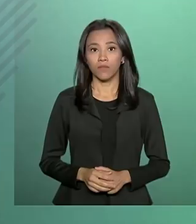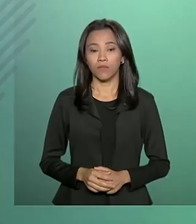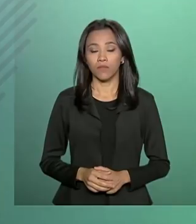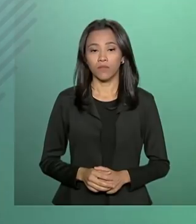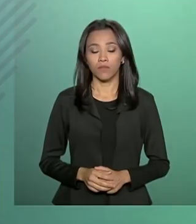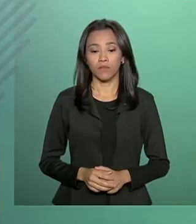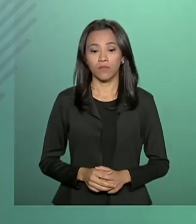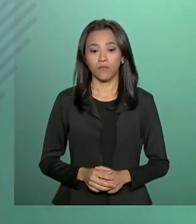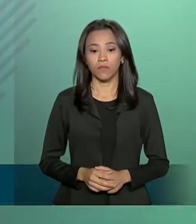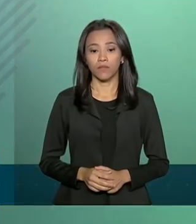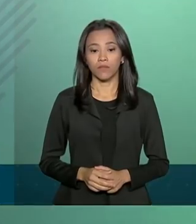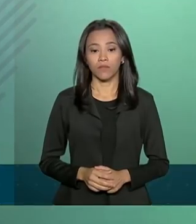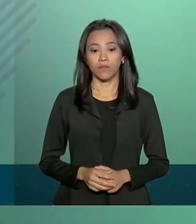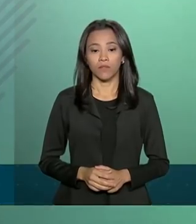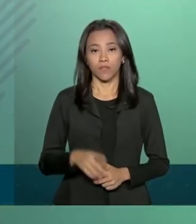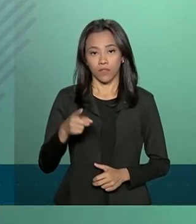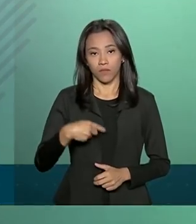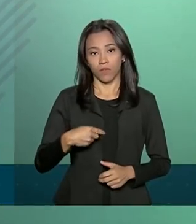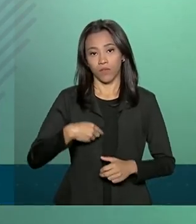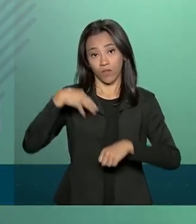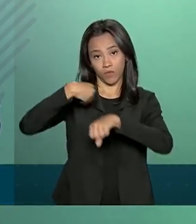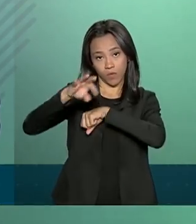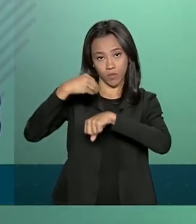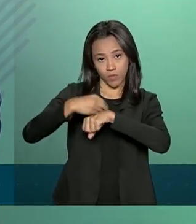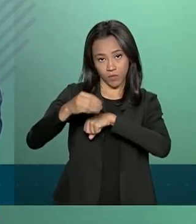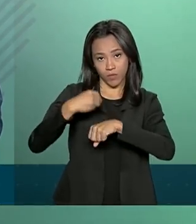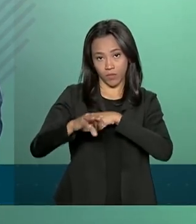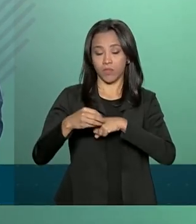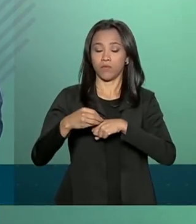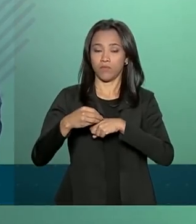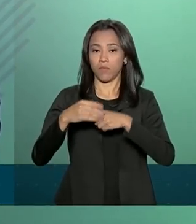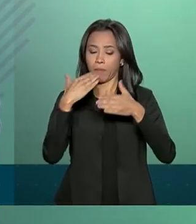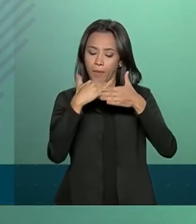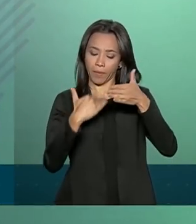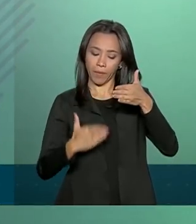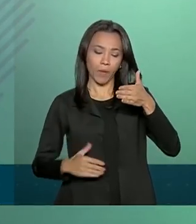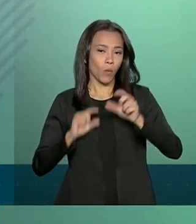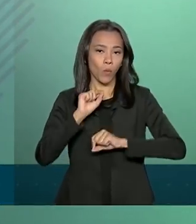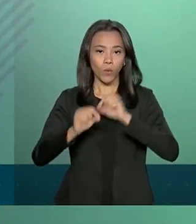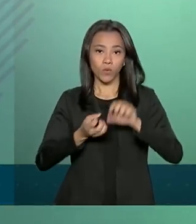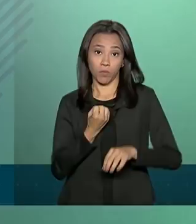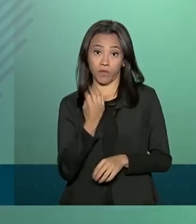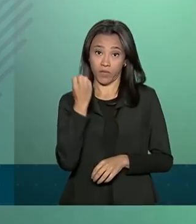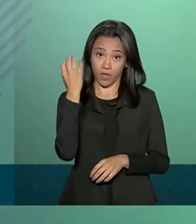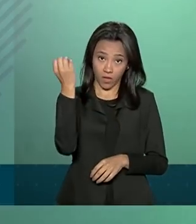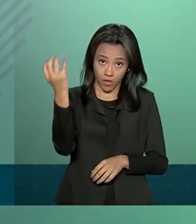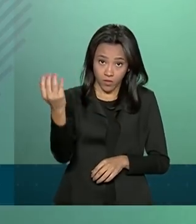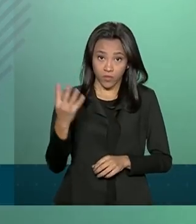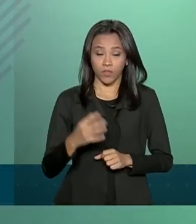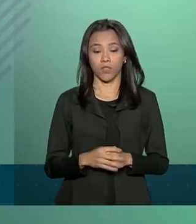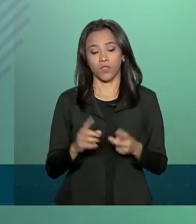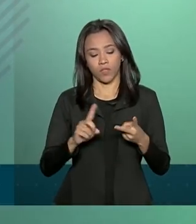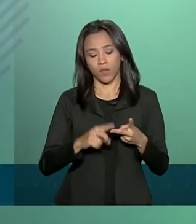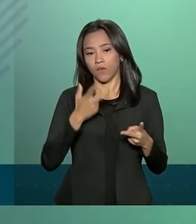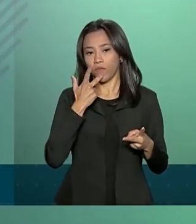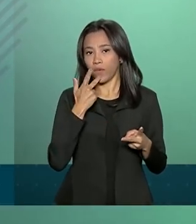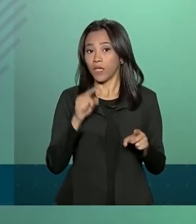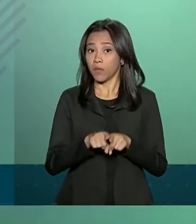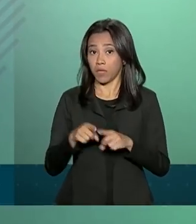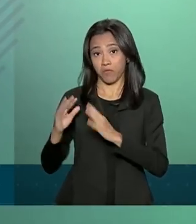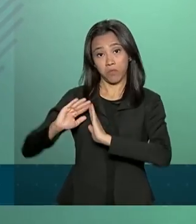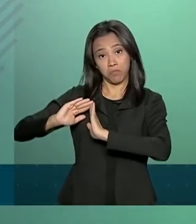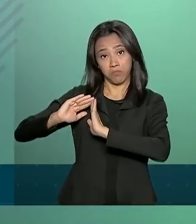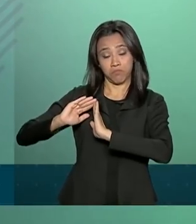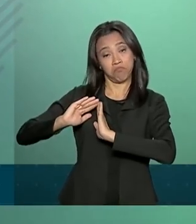adiantar lhes uma série de dados sobre sobre a viagem vou tratar também a pedido do senhor presidente